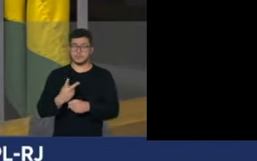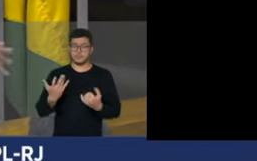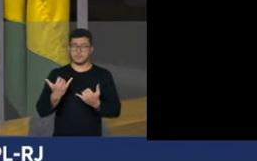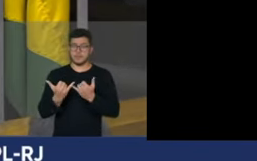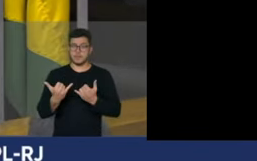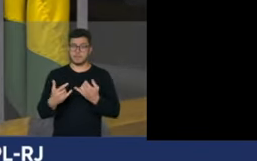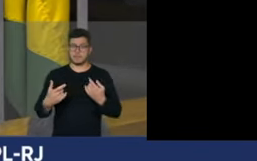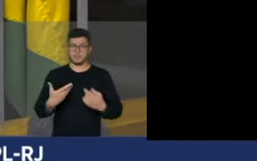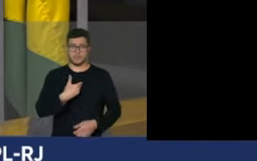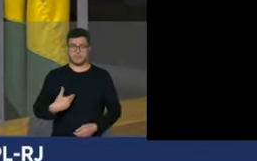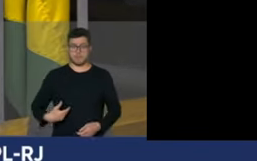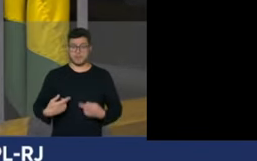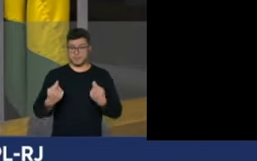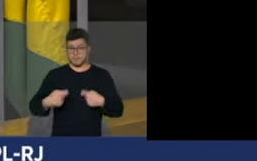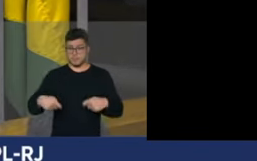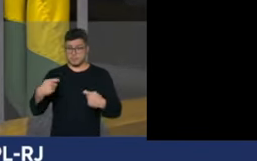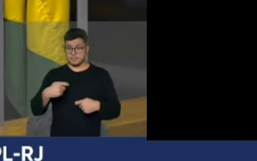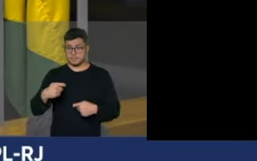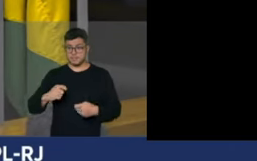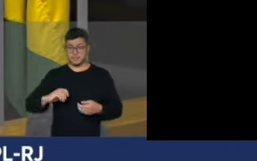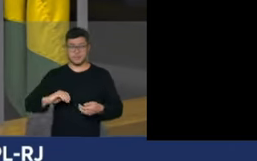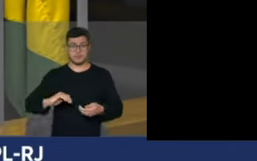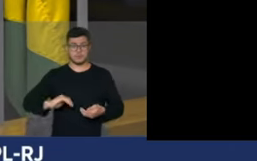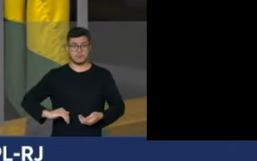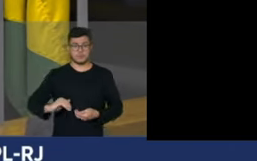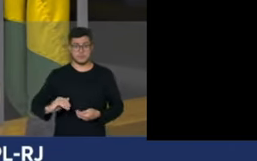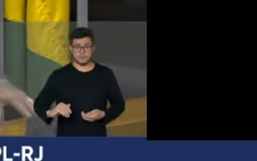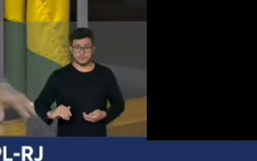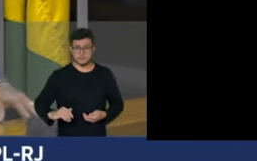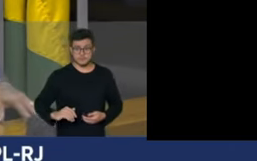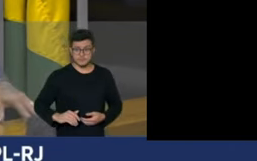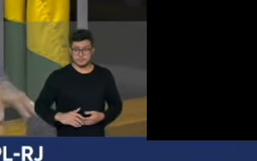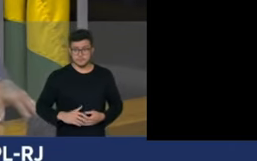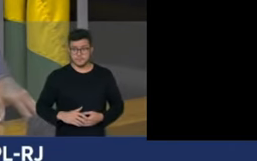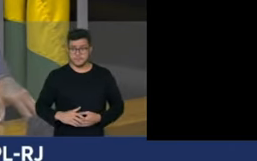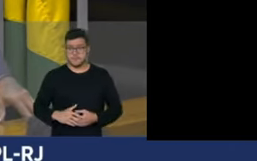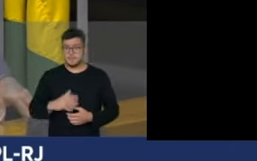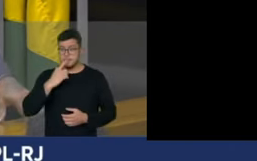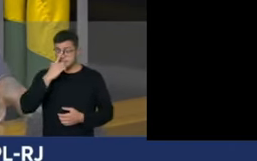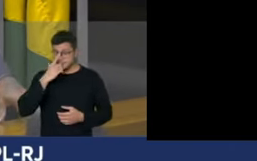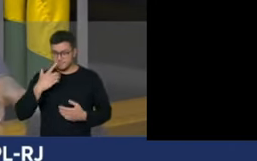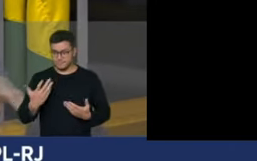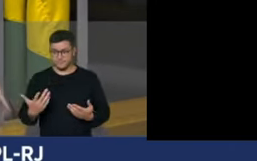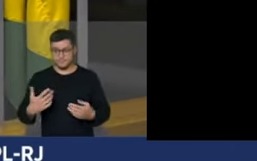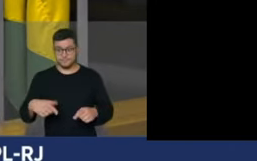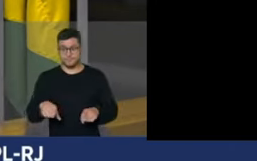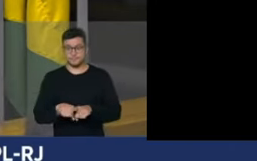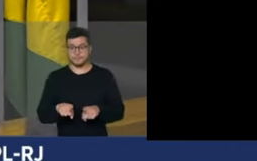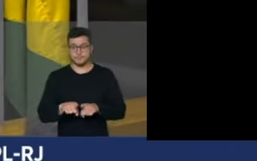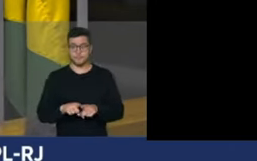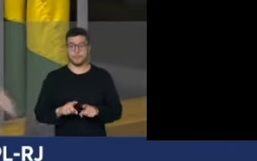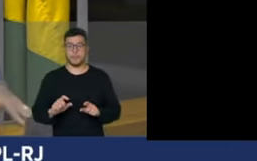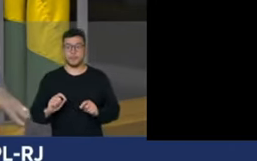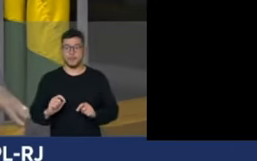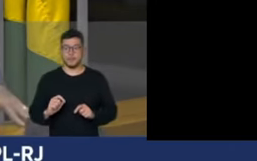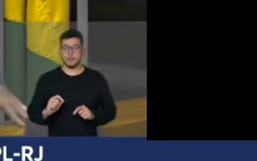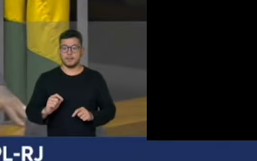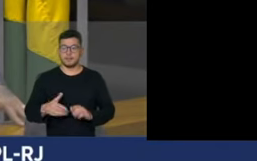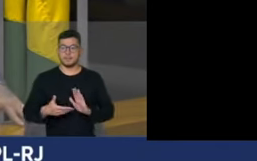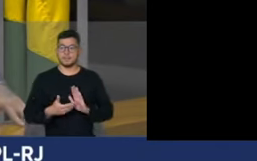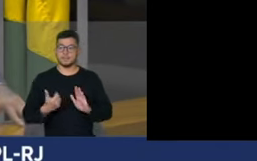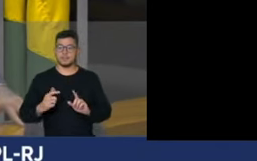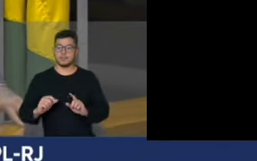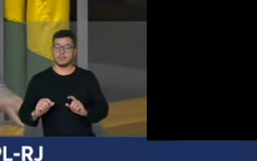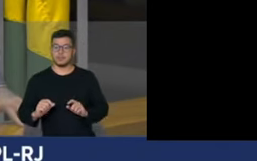não deixa só fora do teto de gastos esses recursos, mas deixa também fora da meta de